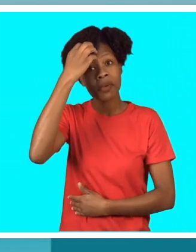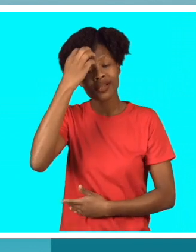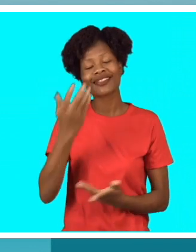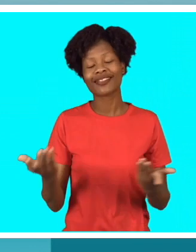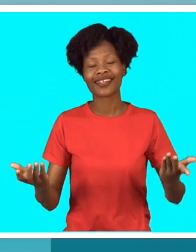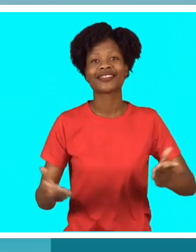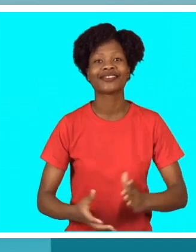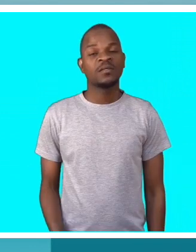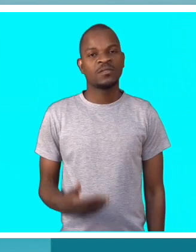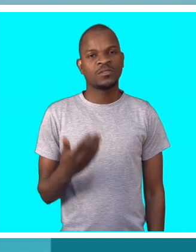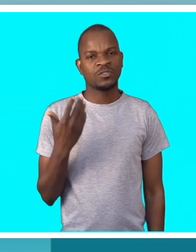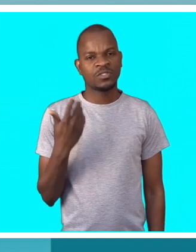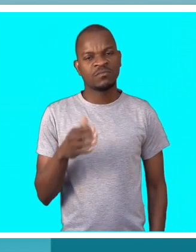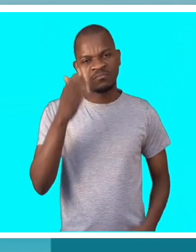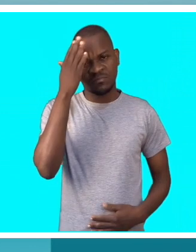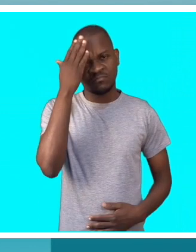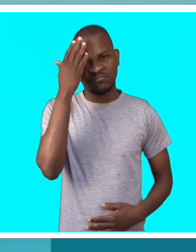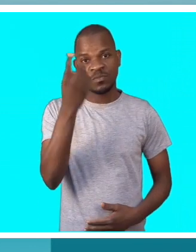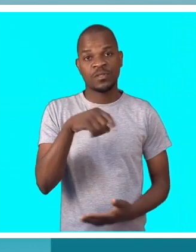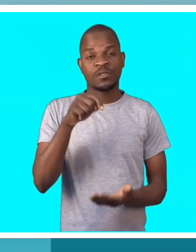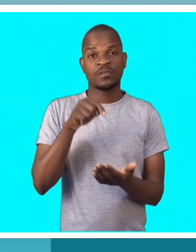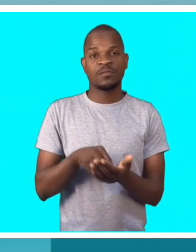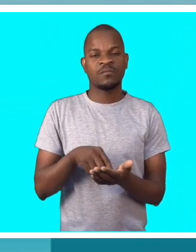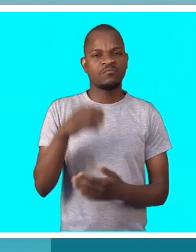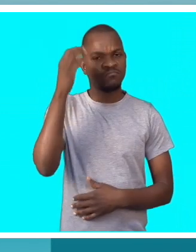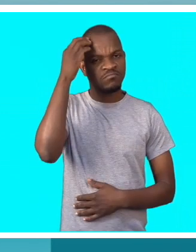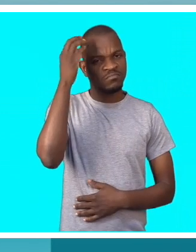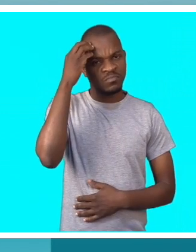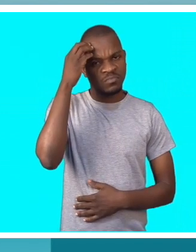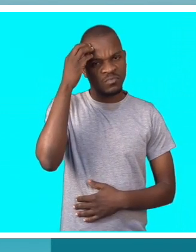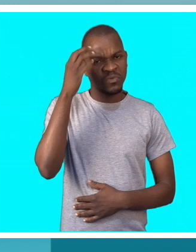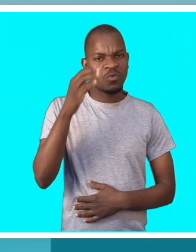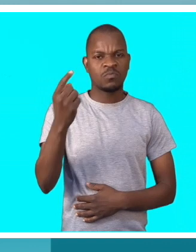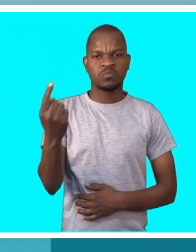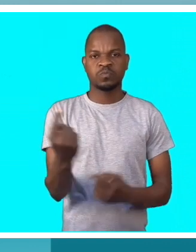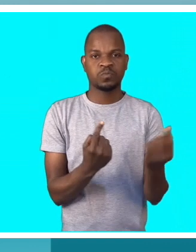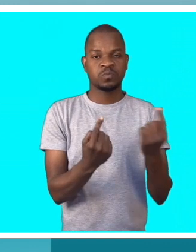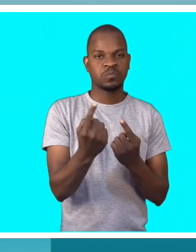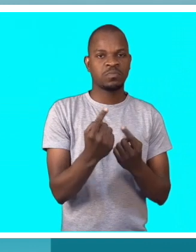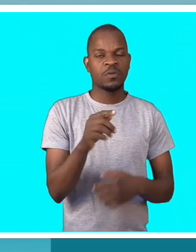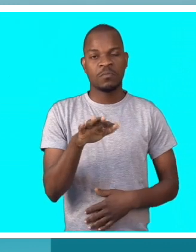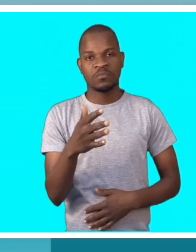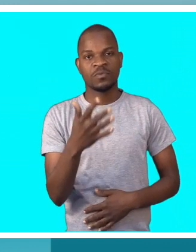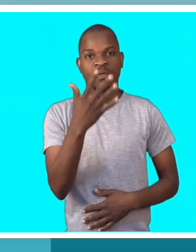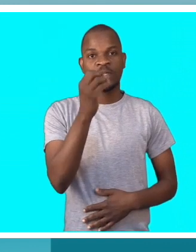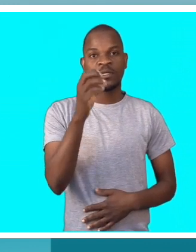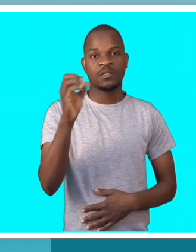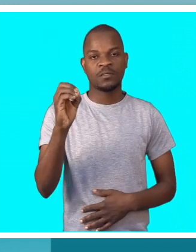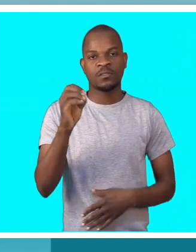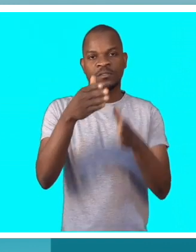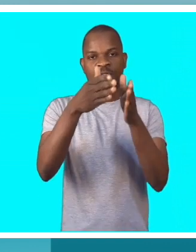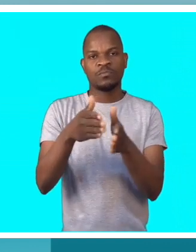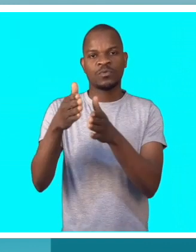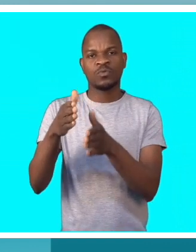Social da cidade de Maputo. Estivemos também no Distrito Municipal de Cão Mambucana, reunimos cerca de 500 pessoas,